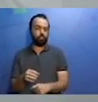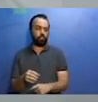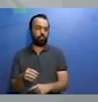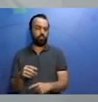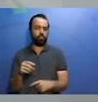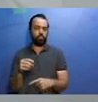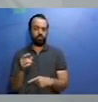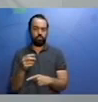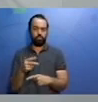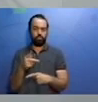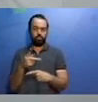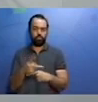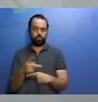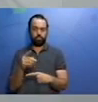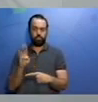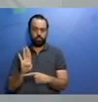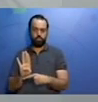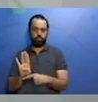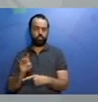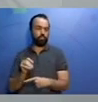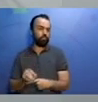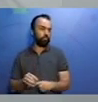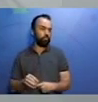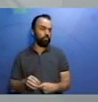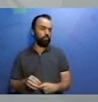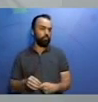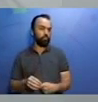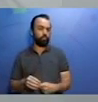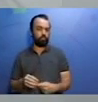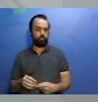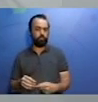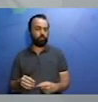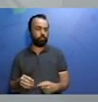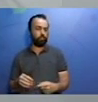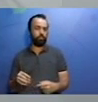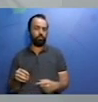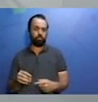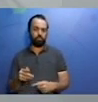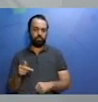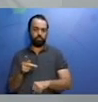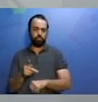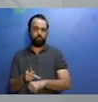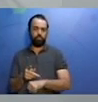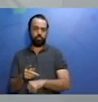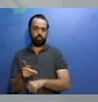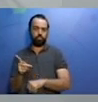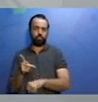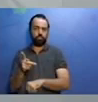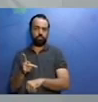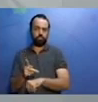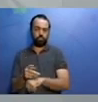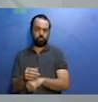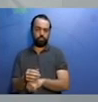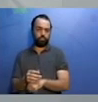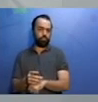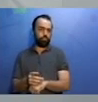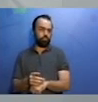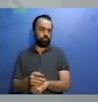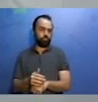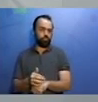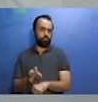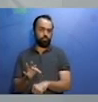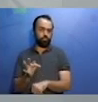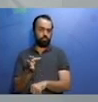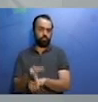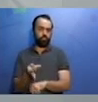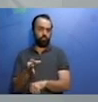de 327 graus e o ferro tem o ponto de fusão de 1536 graus. Então, ao aquecermos